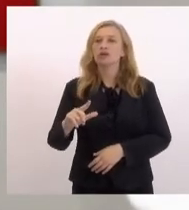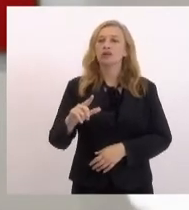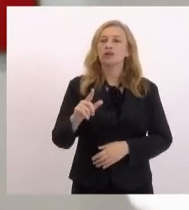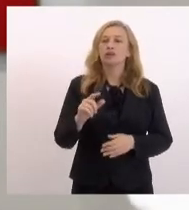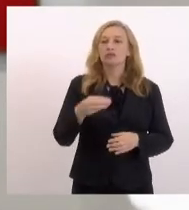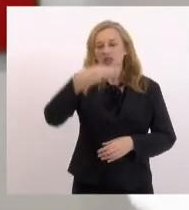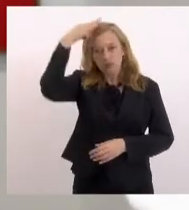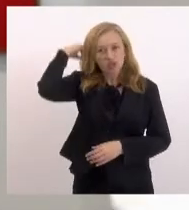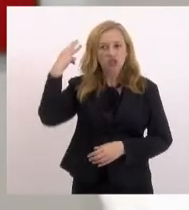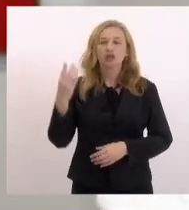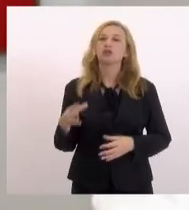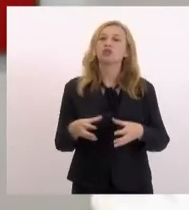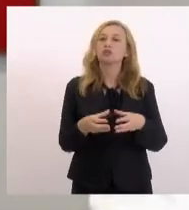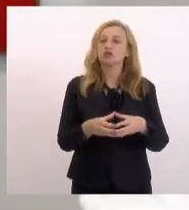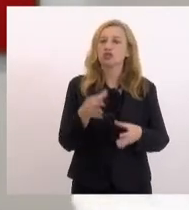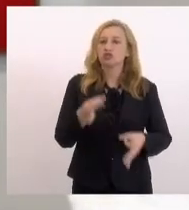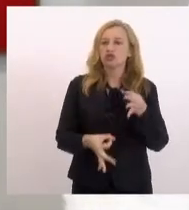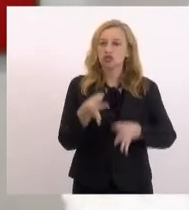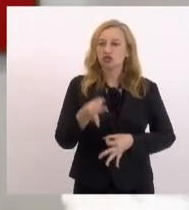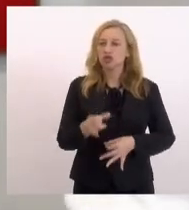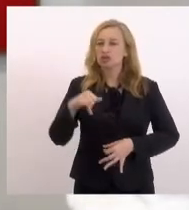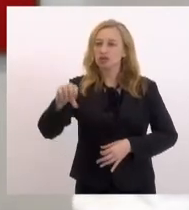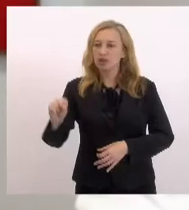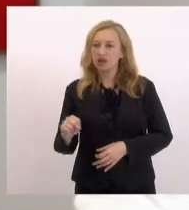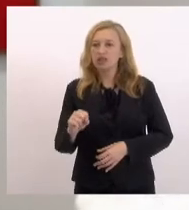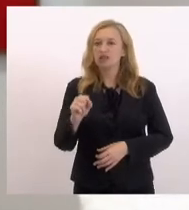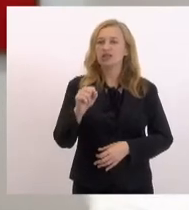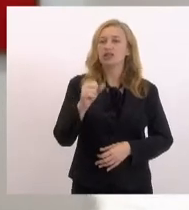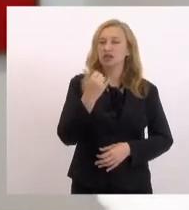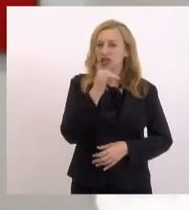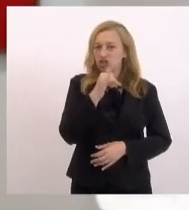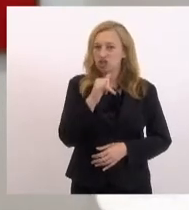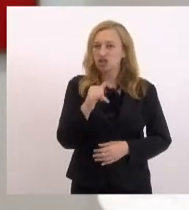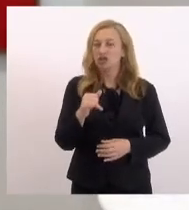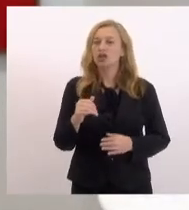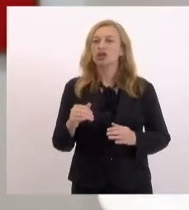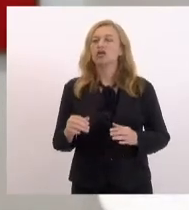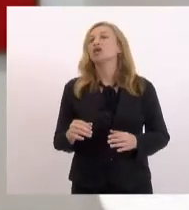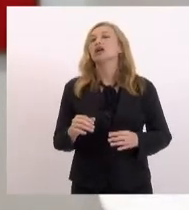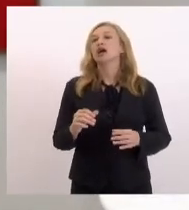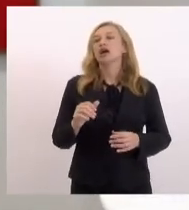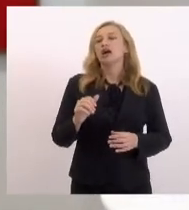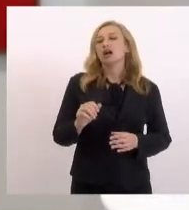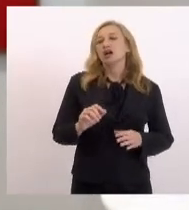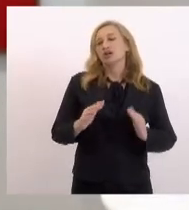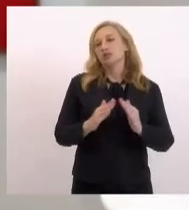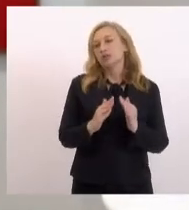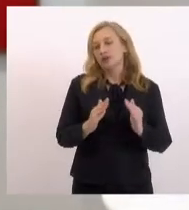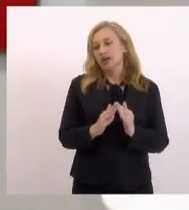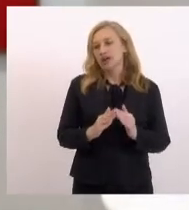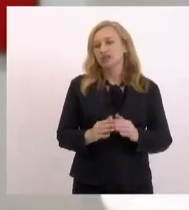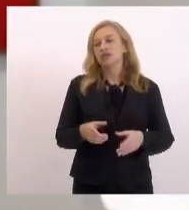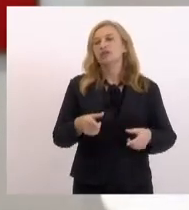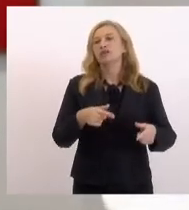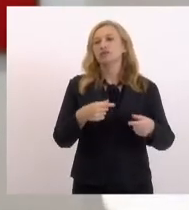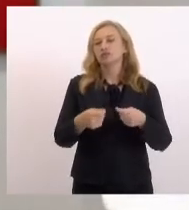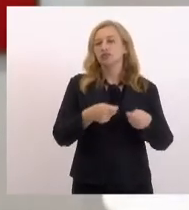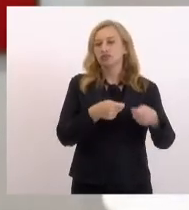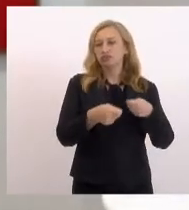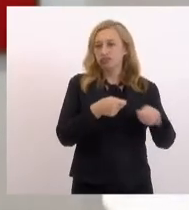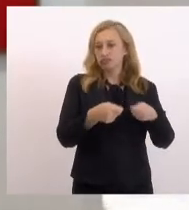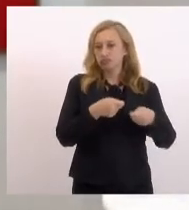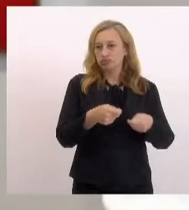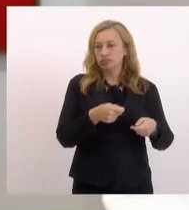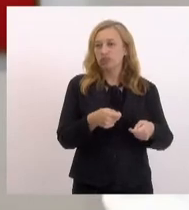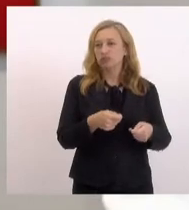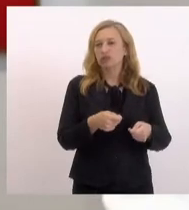Pendente de pareceres das comissões de Constituição e Justiça, de Minas e Energia, de política urbana, habitação e assuntos fundiários, de orçamento, finanças, fiscalização financeira e controle, as emendas